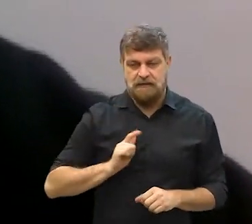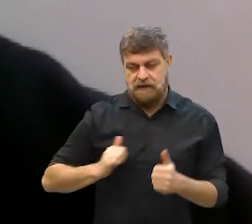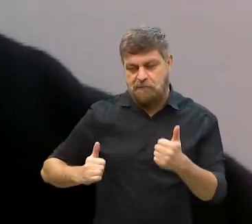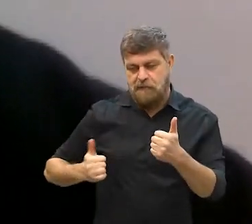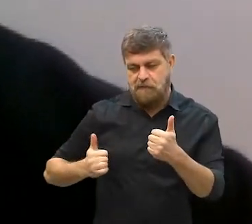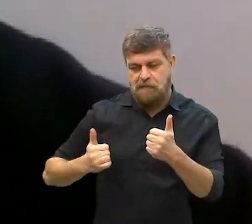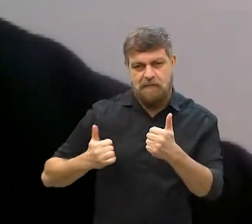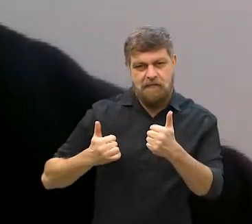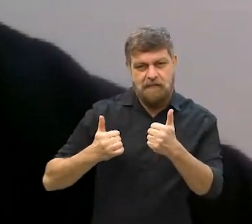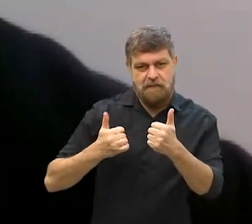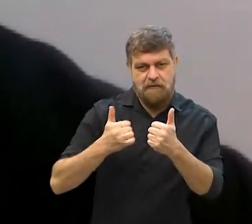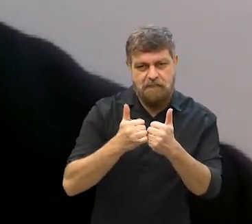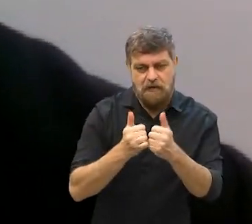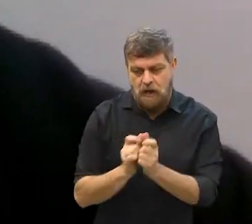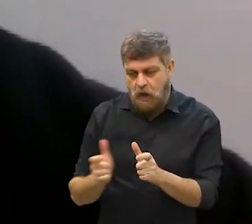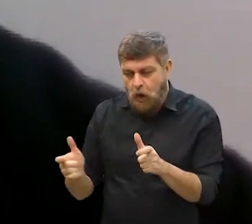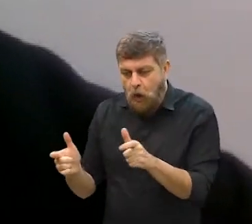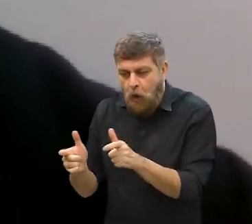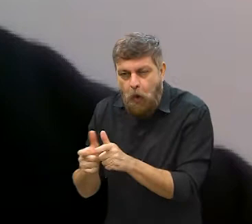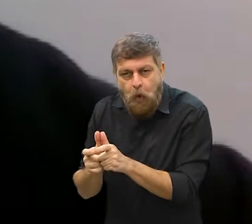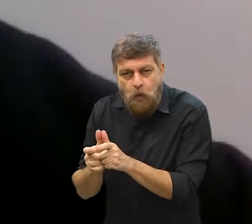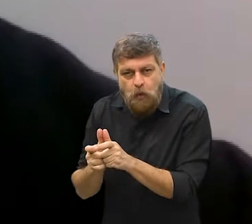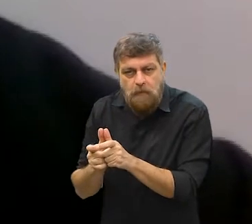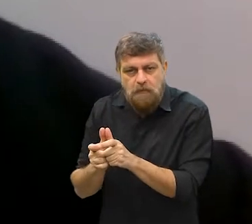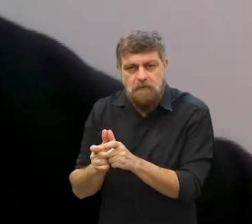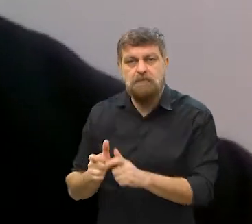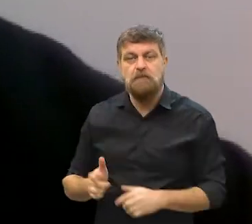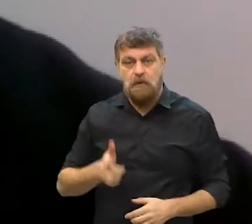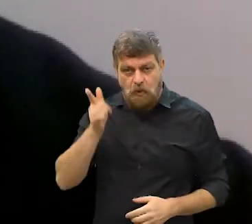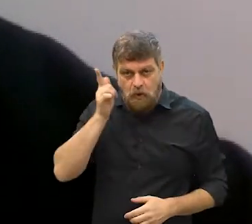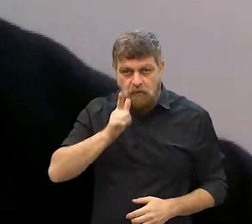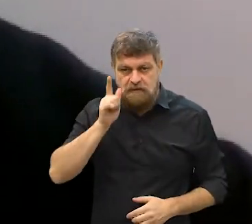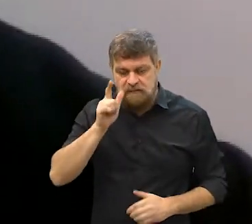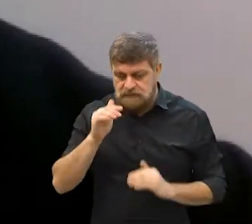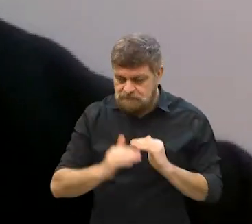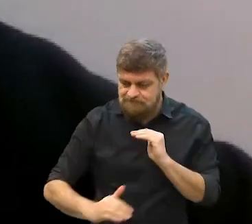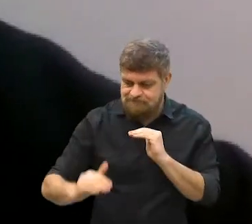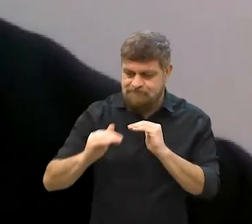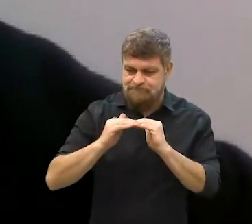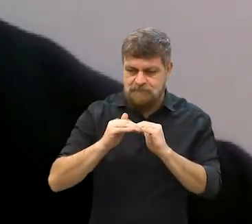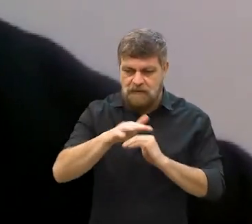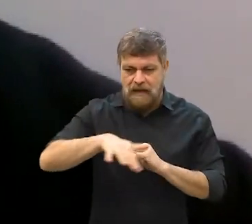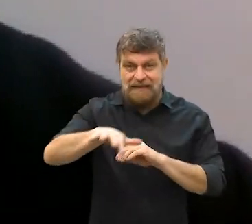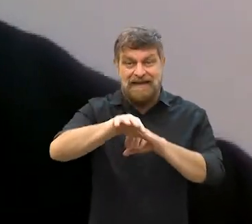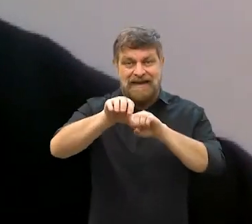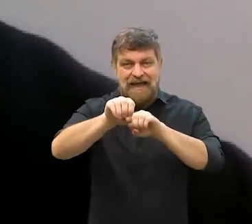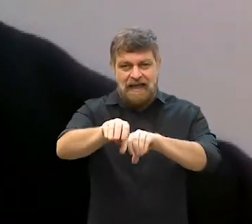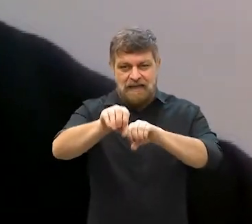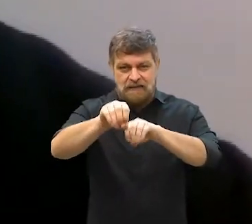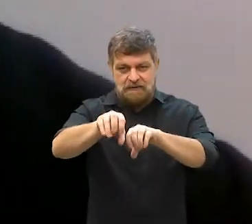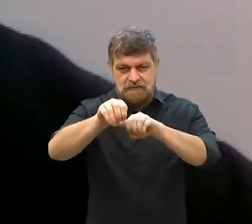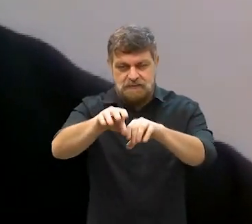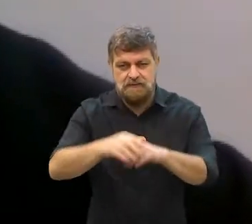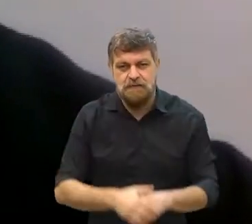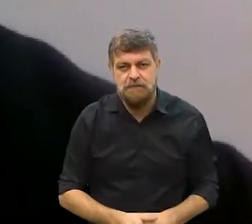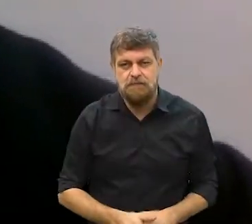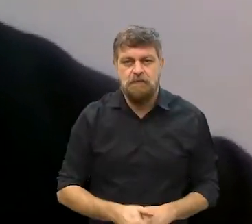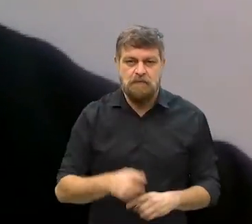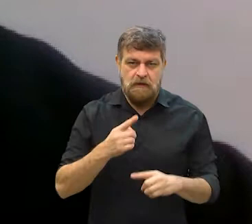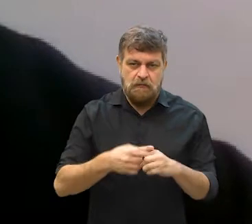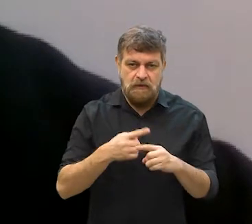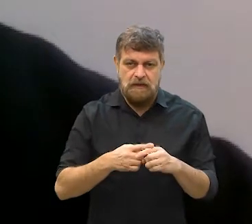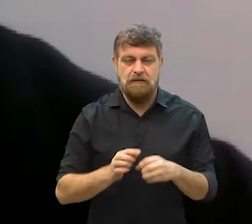de algumas minorias da educação, dado a disponibilidade